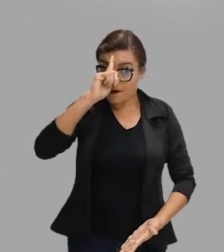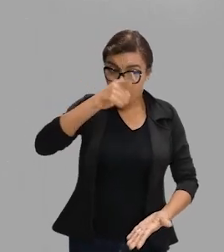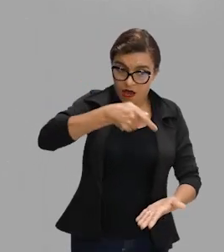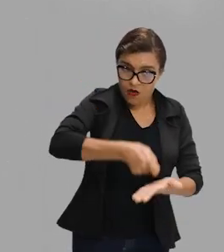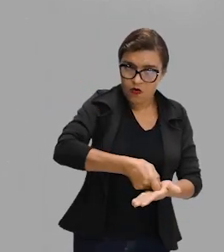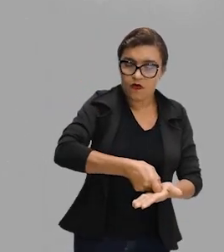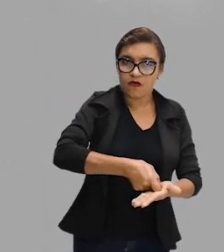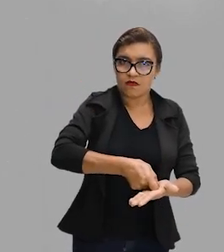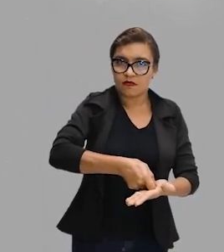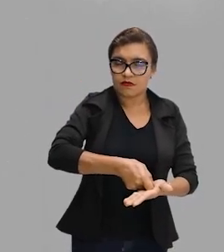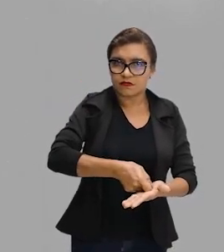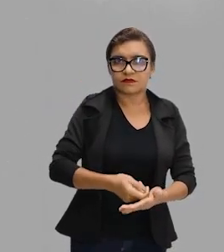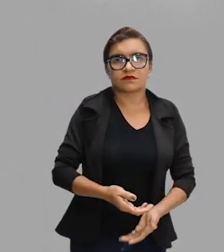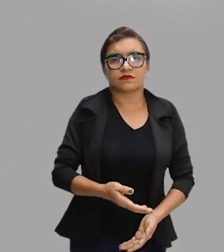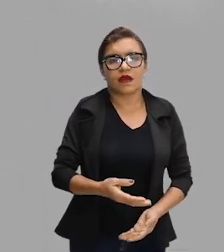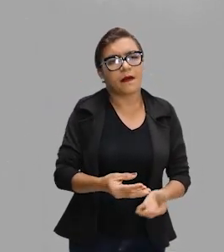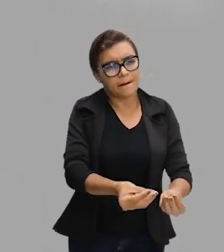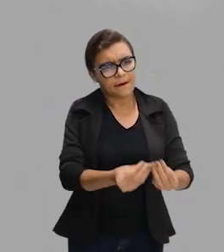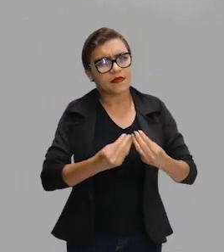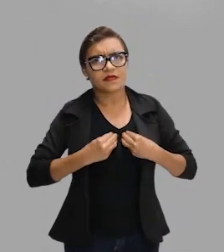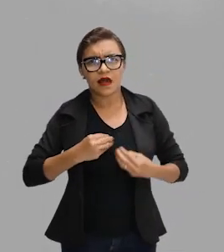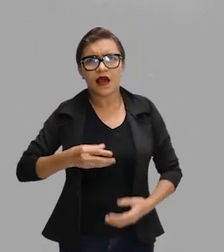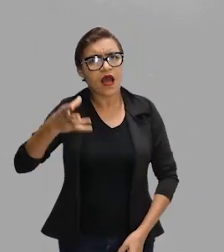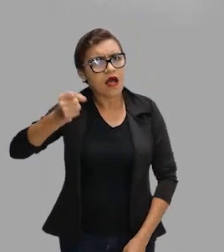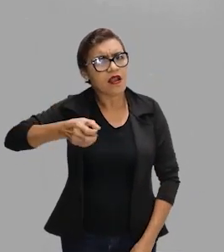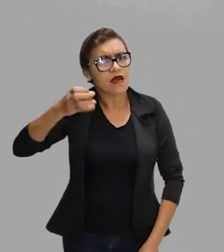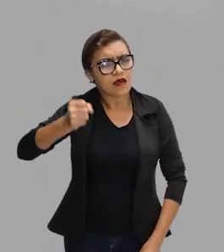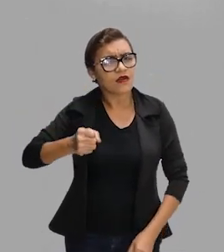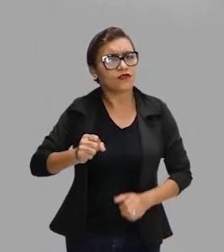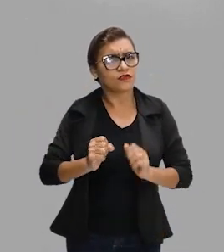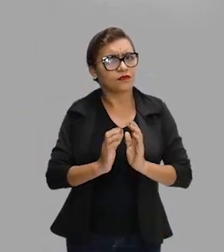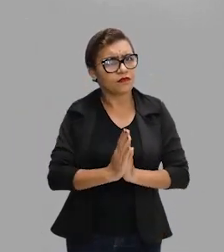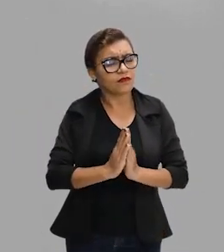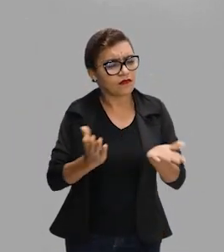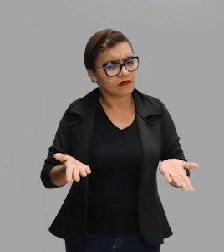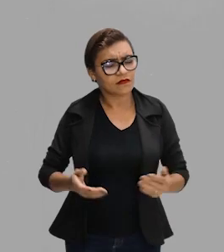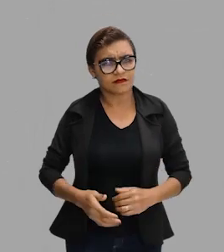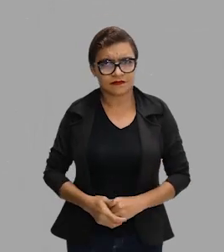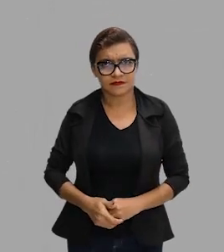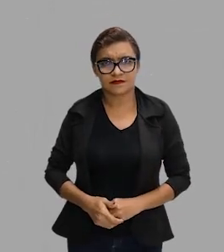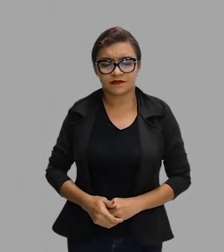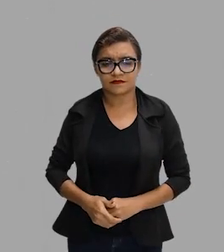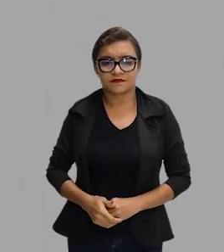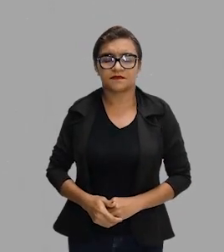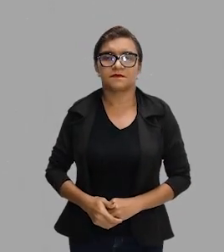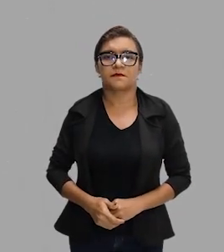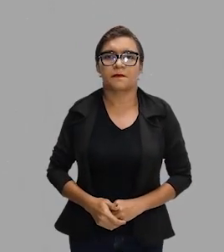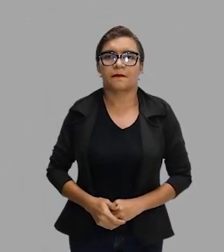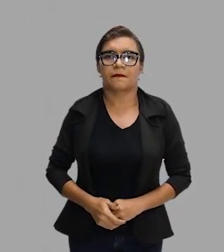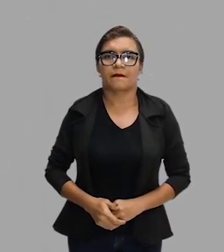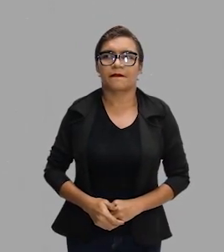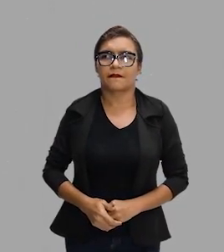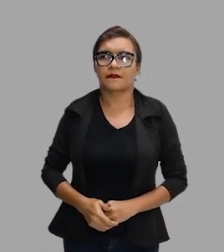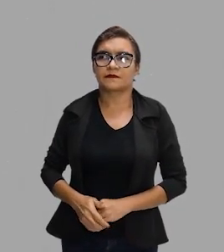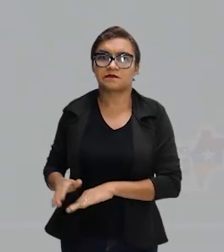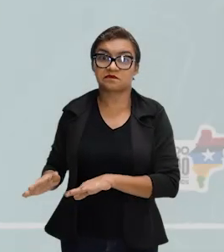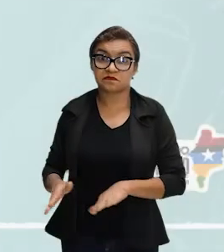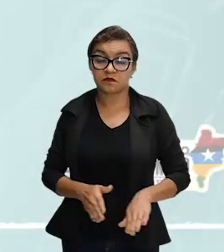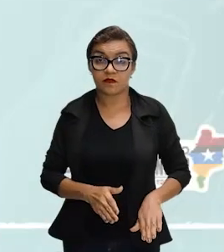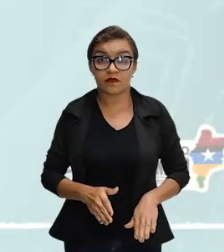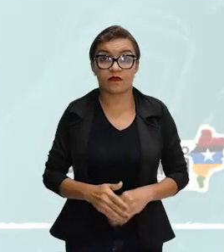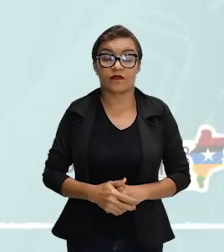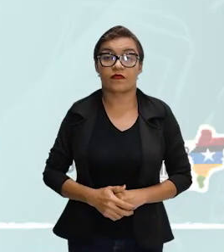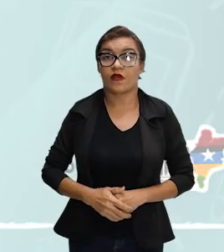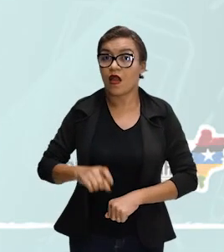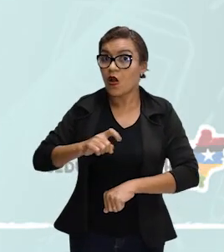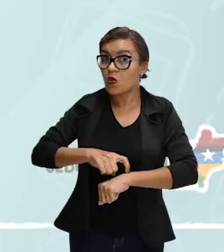mais leite, por favor. Não compre café descafeinado. El tiempo